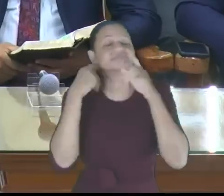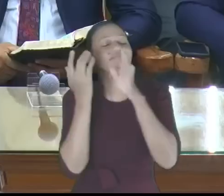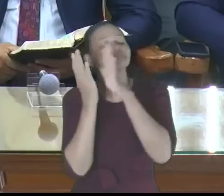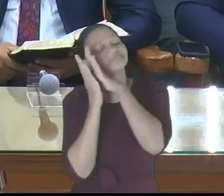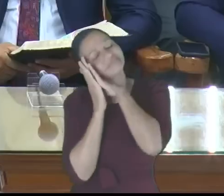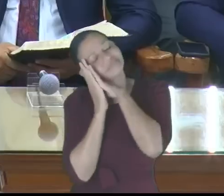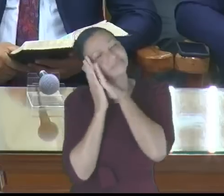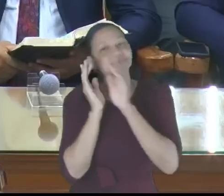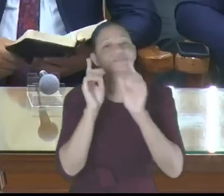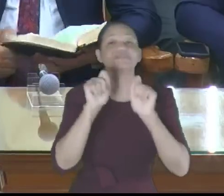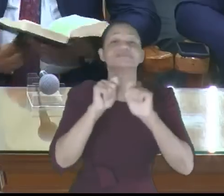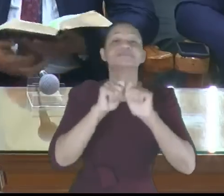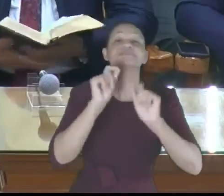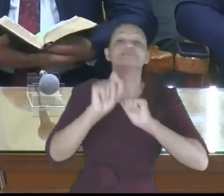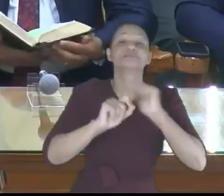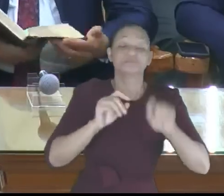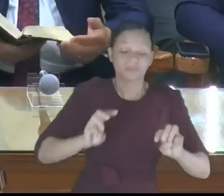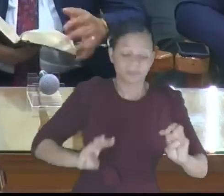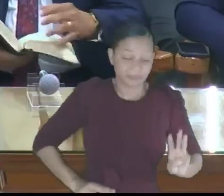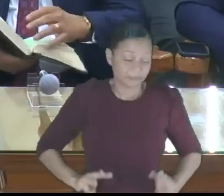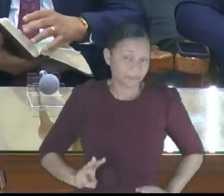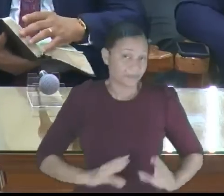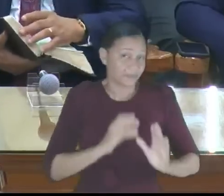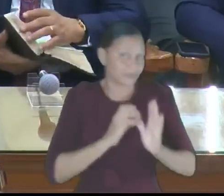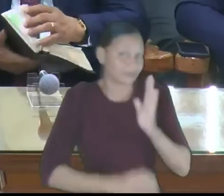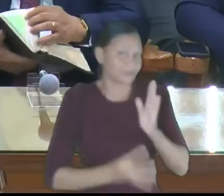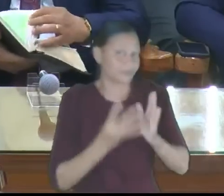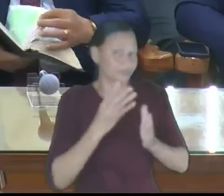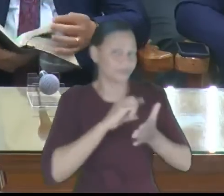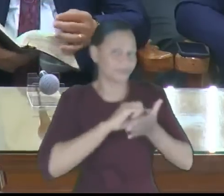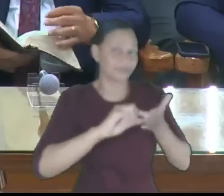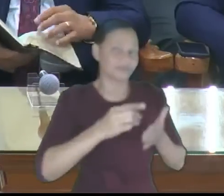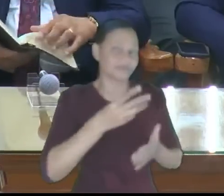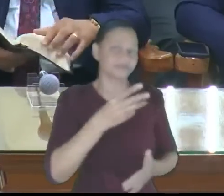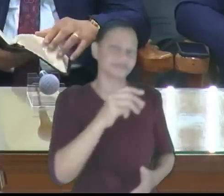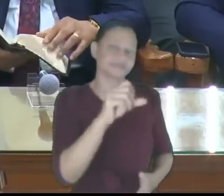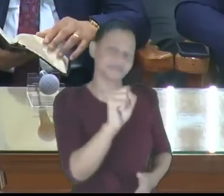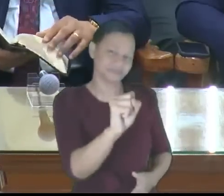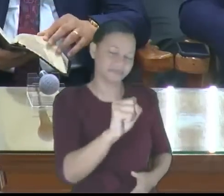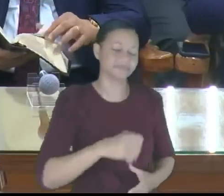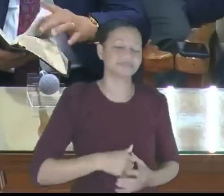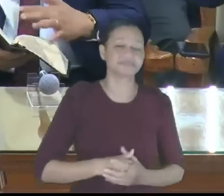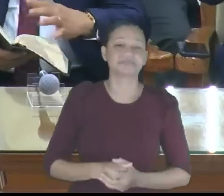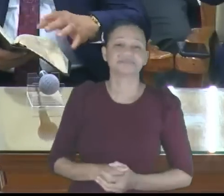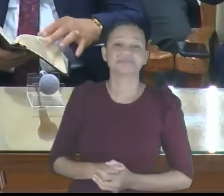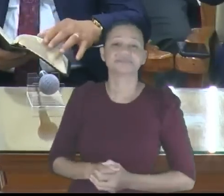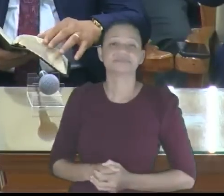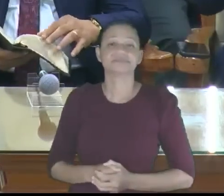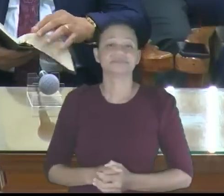Vamos ver São Marcos 4:38. São Marcos 4:38.